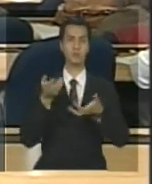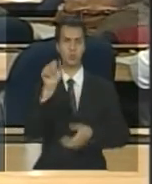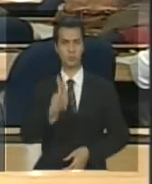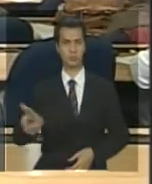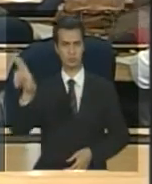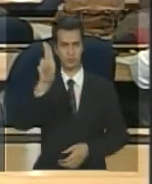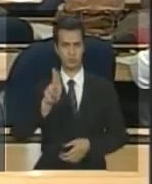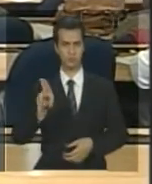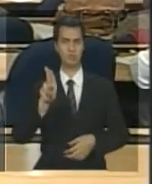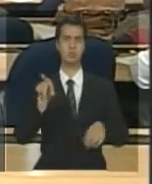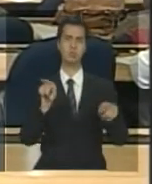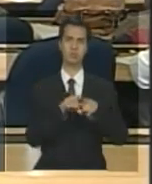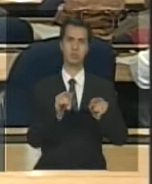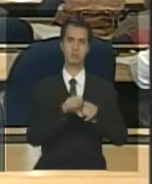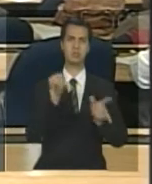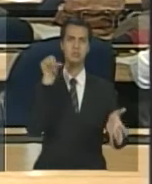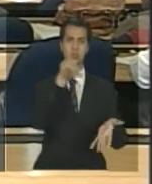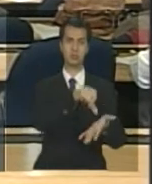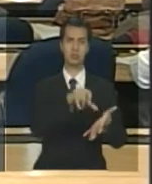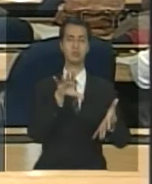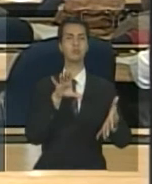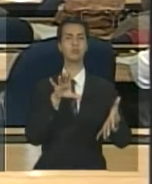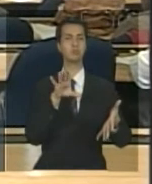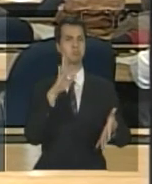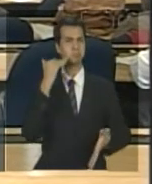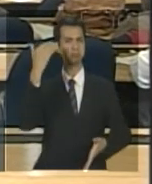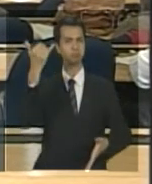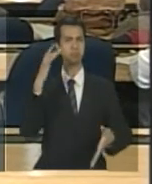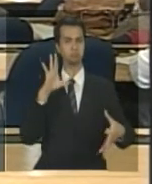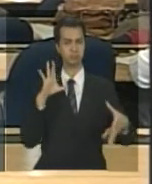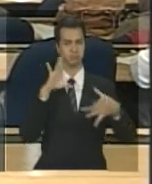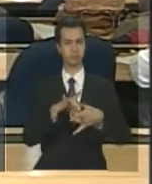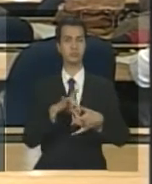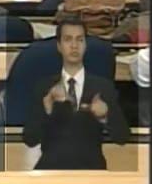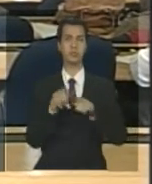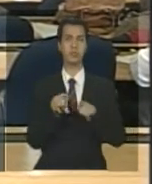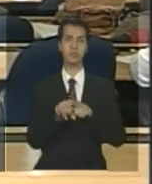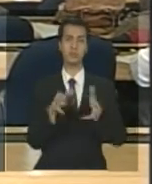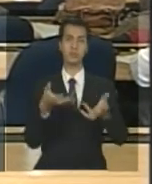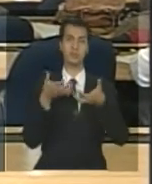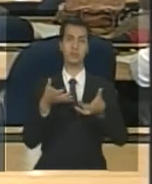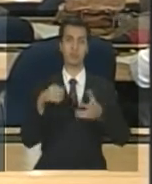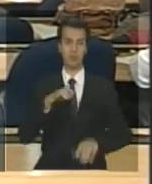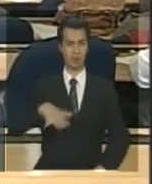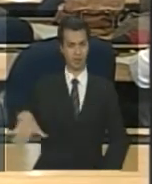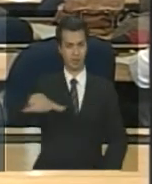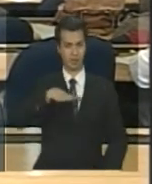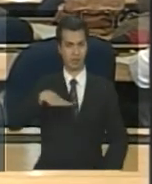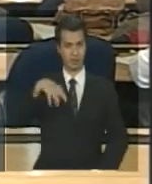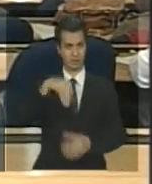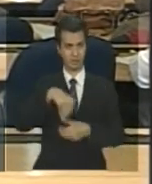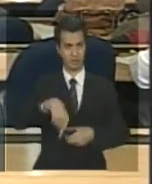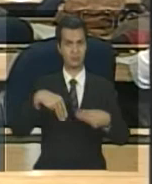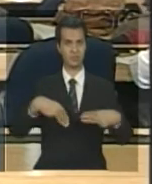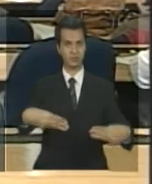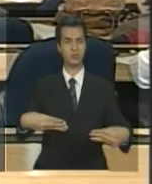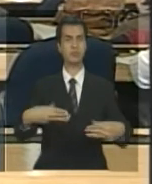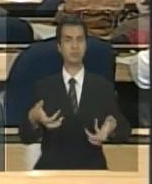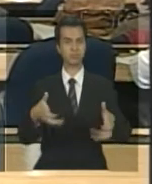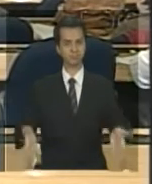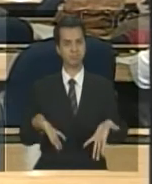de excelência com o Ministério, mas envolver também as outras áreas do Ministério